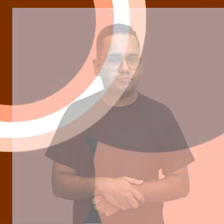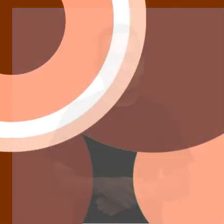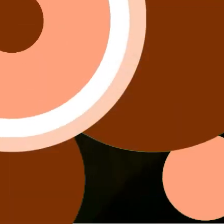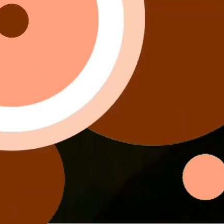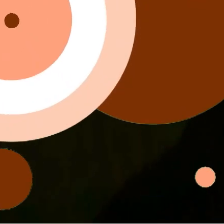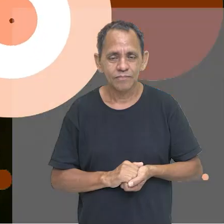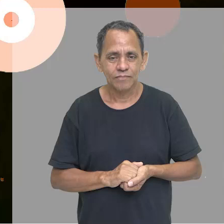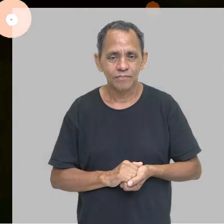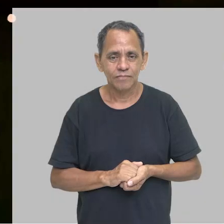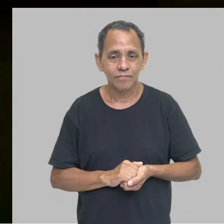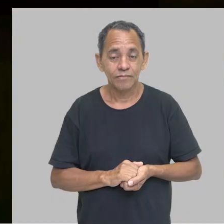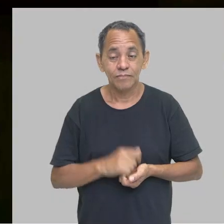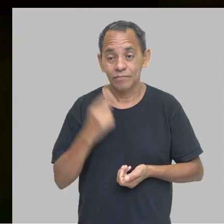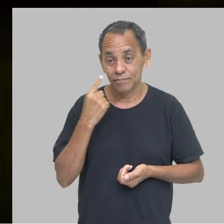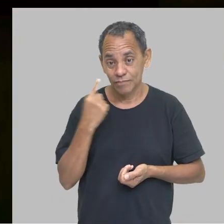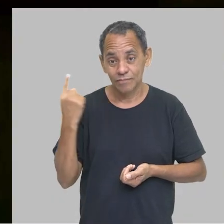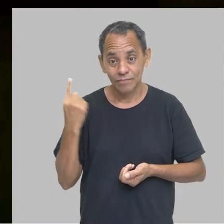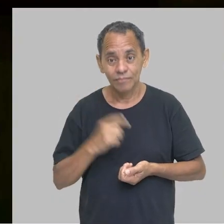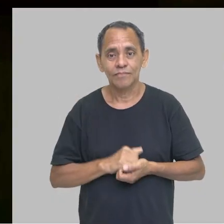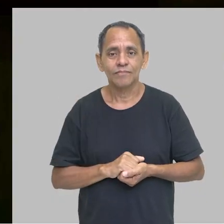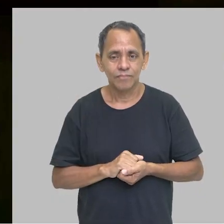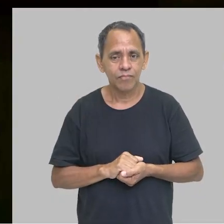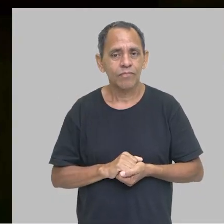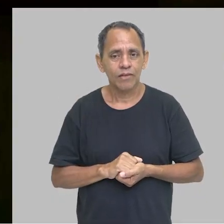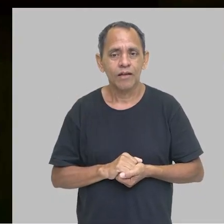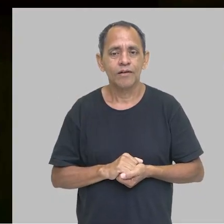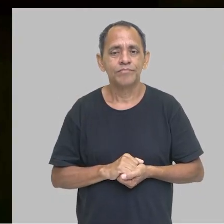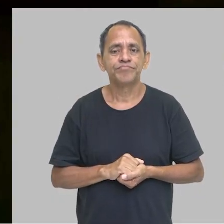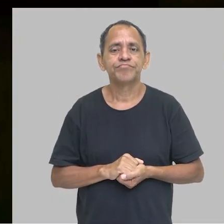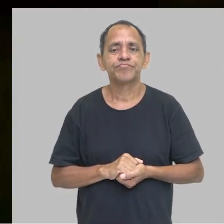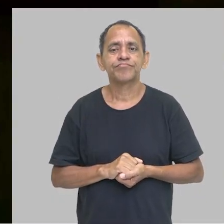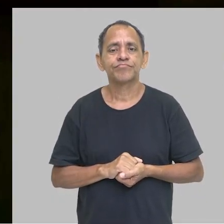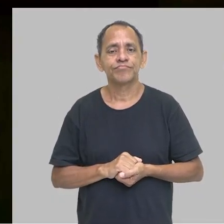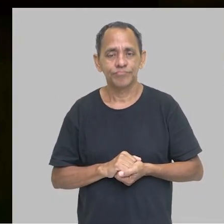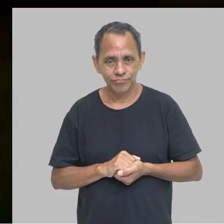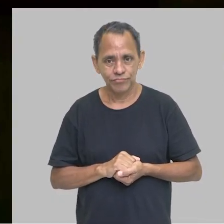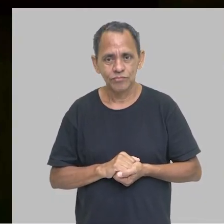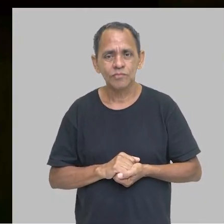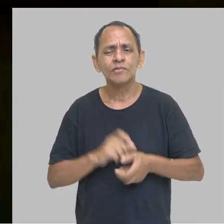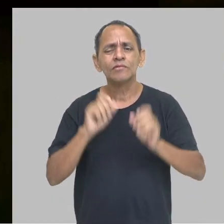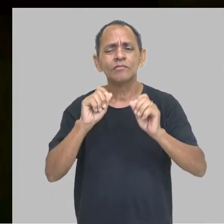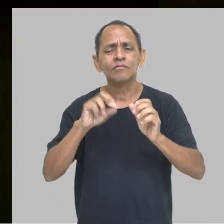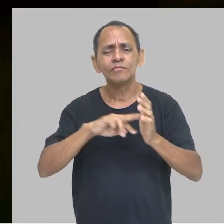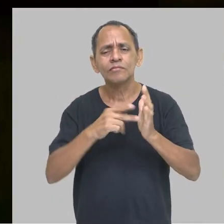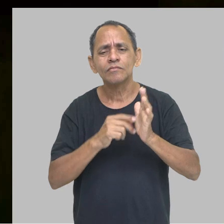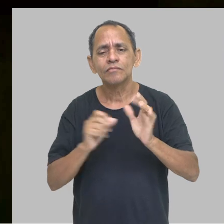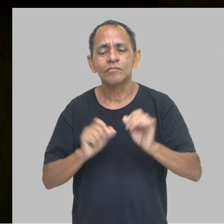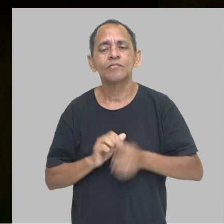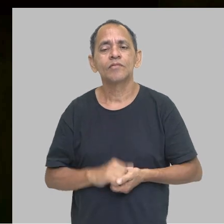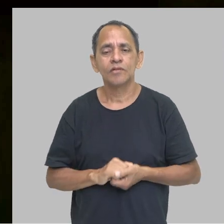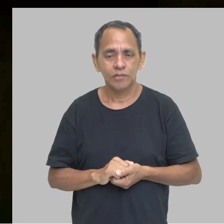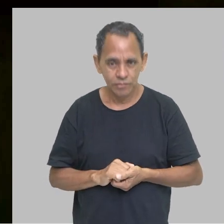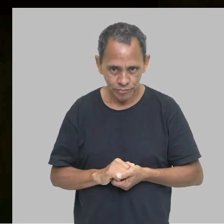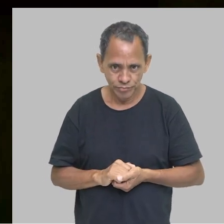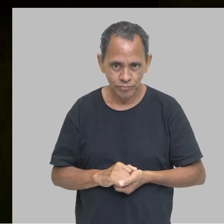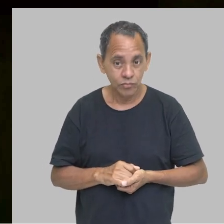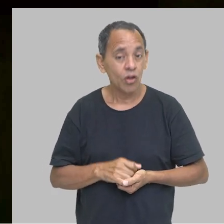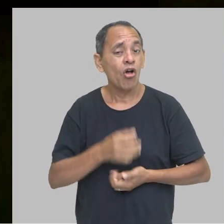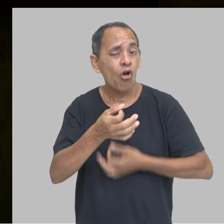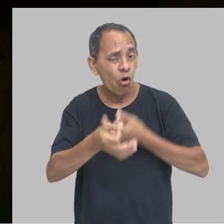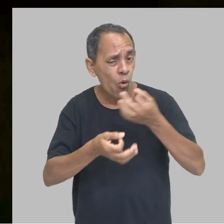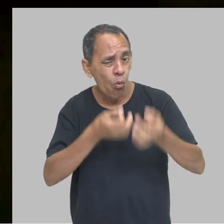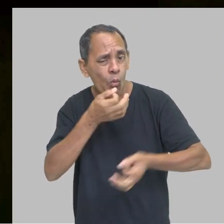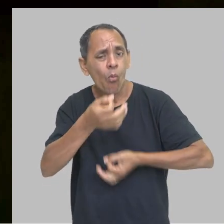Vamos então a ela, as justificativas. O que era isso, professor? eram as desculpas, por assim dizer, eram